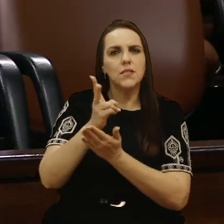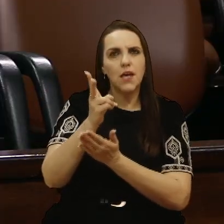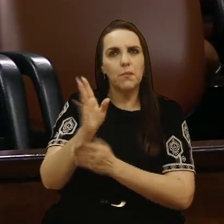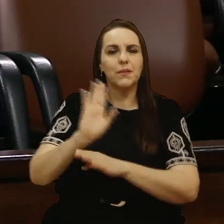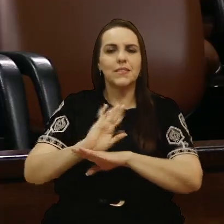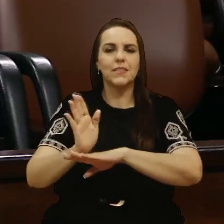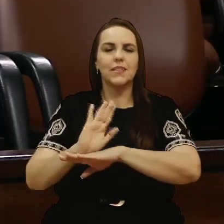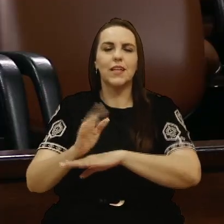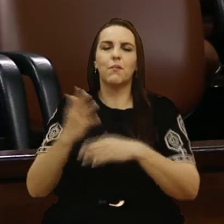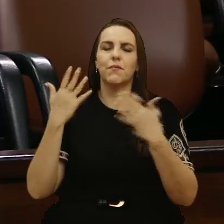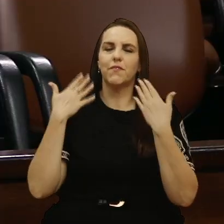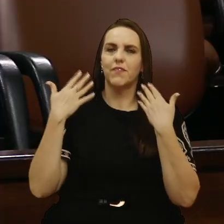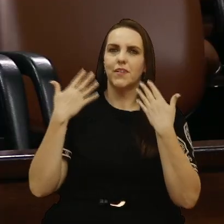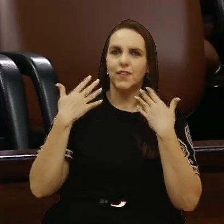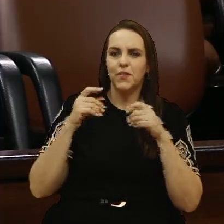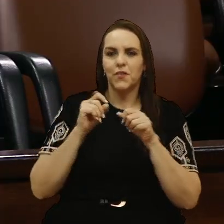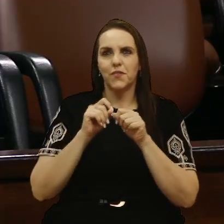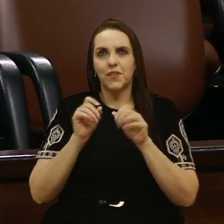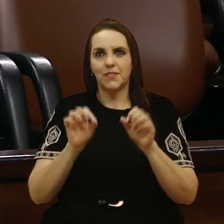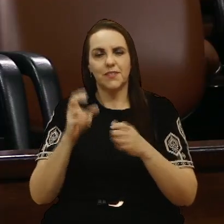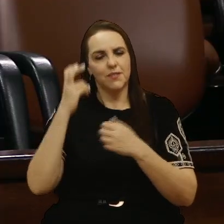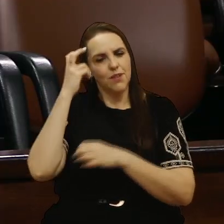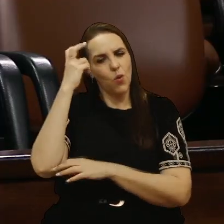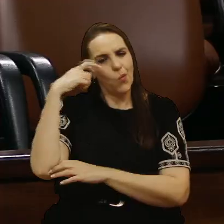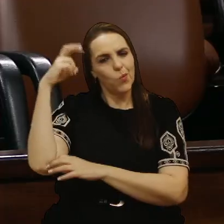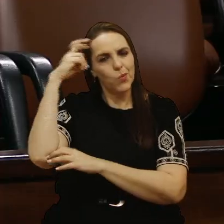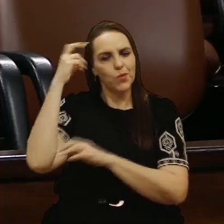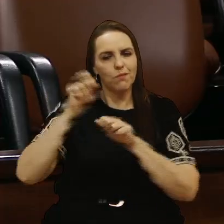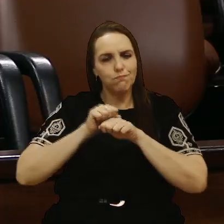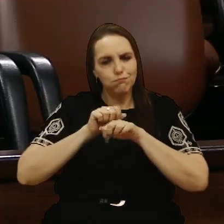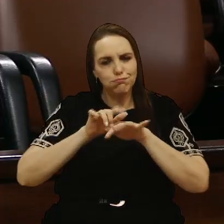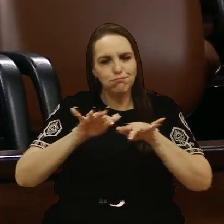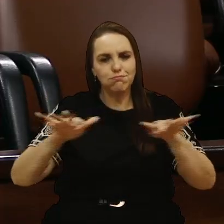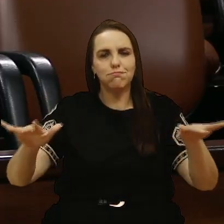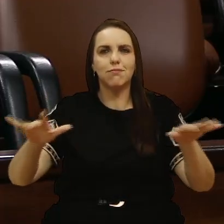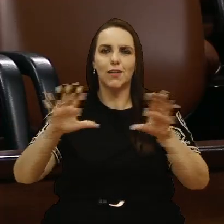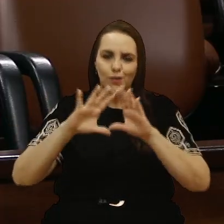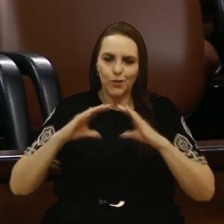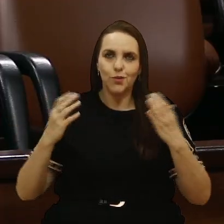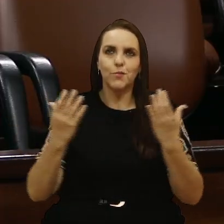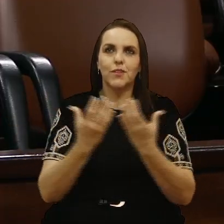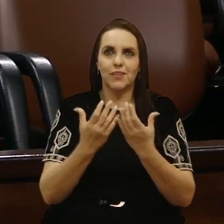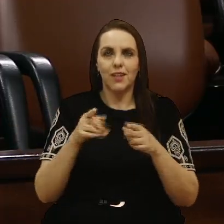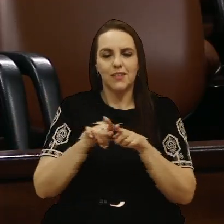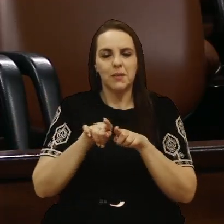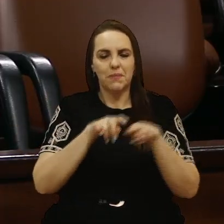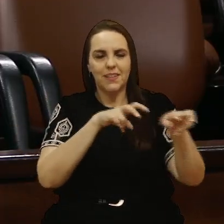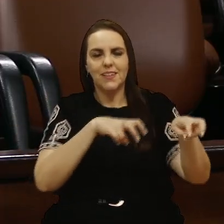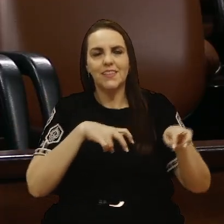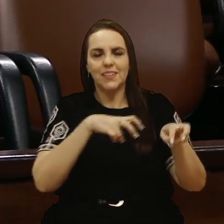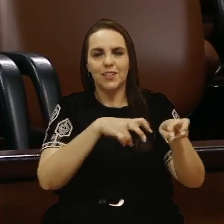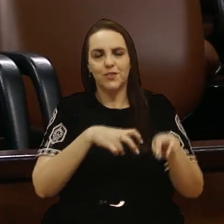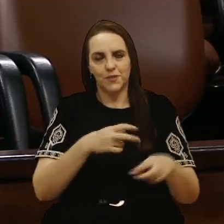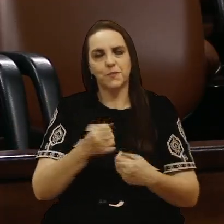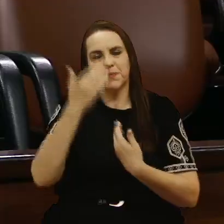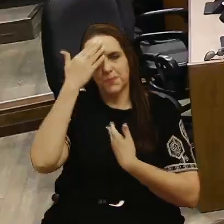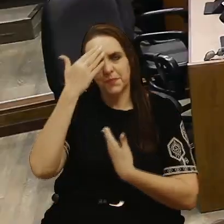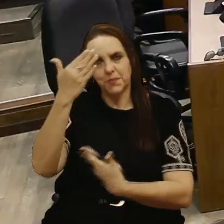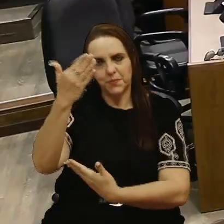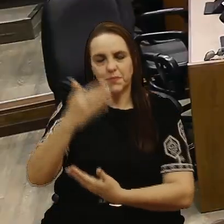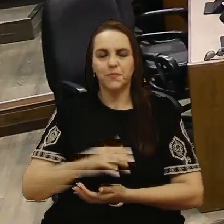Verão, descentralizando a cultura, trazendo cultura para as nossas comunidades e o nosso interior. Era isso, muito